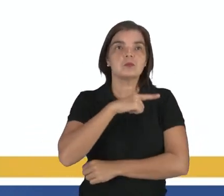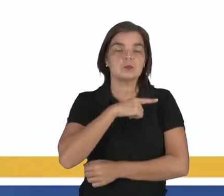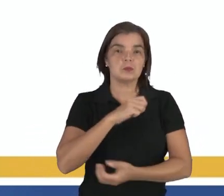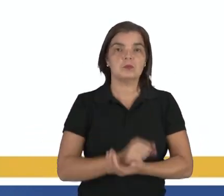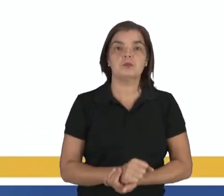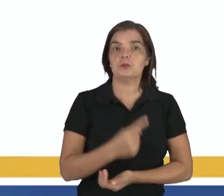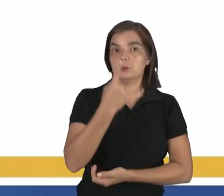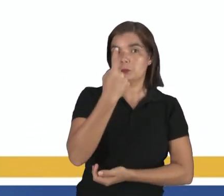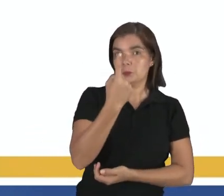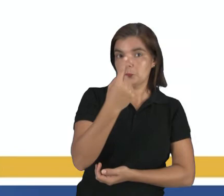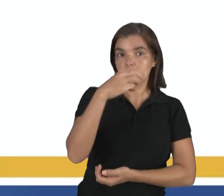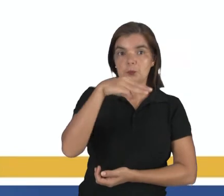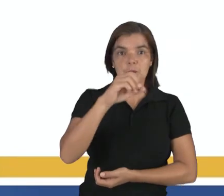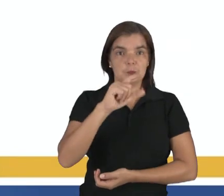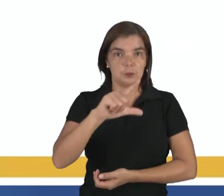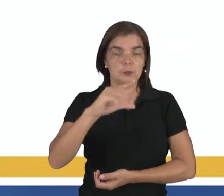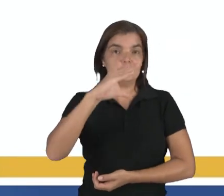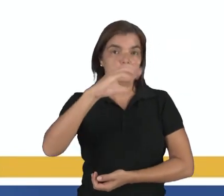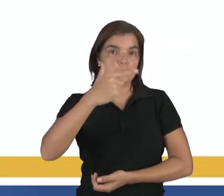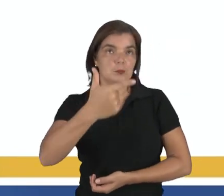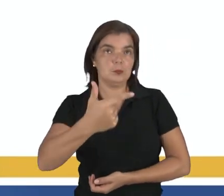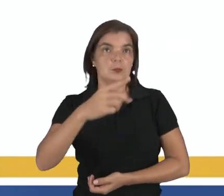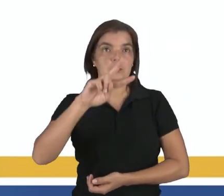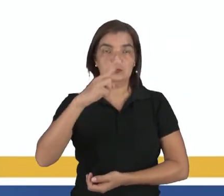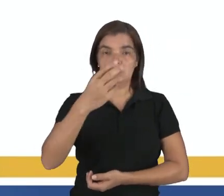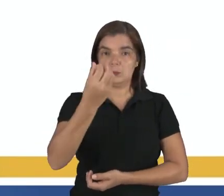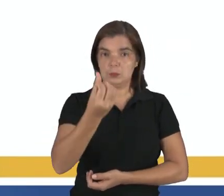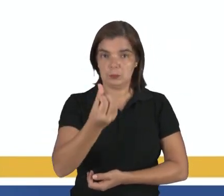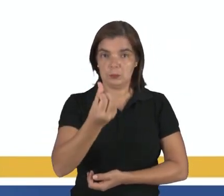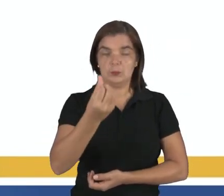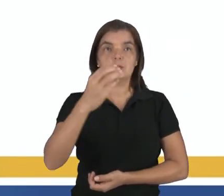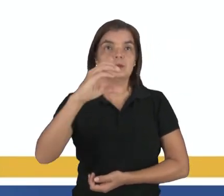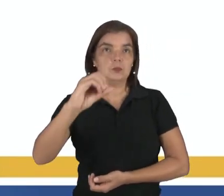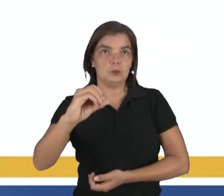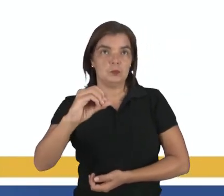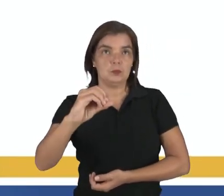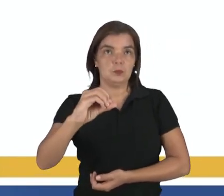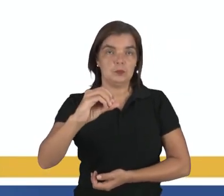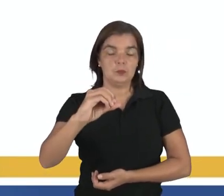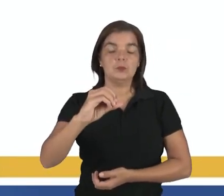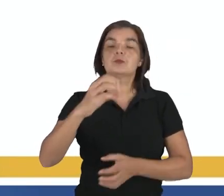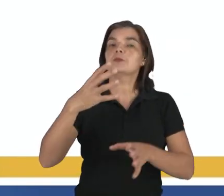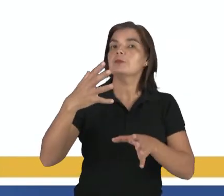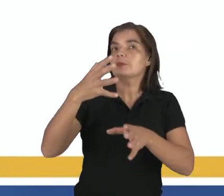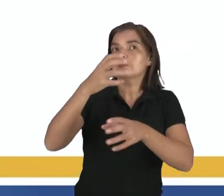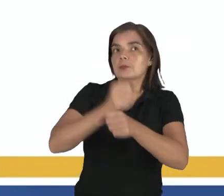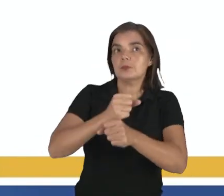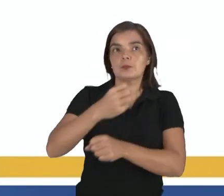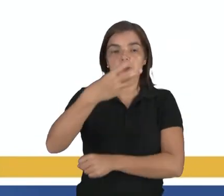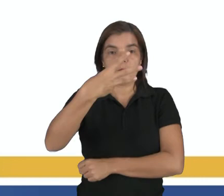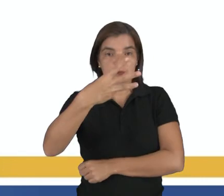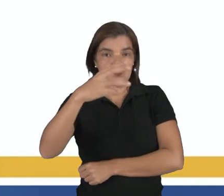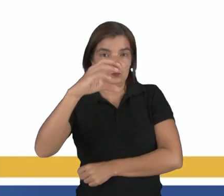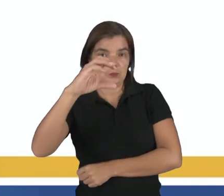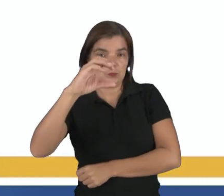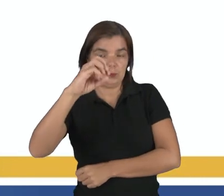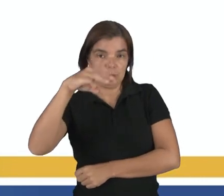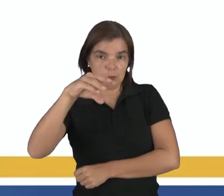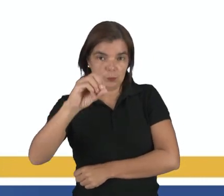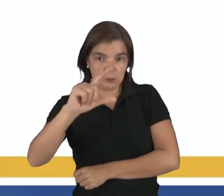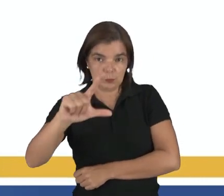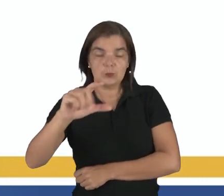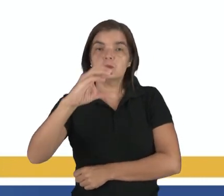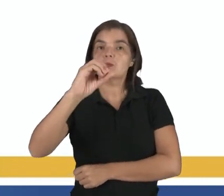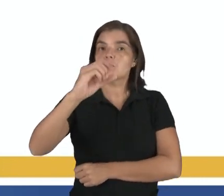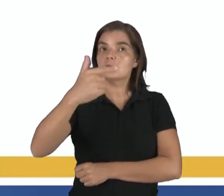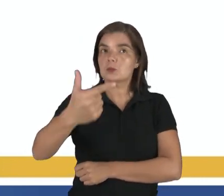aqui 1 mol de C2H6O reagindo com 3 mols